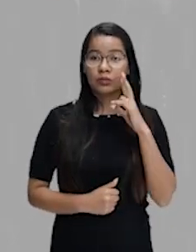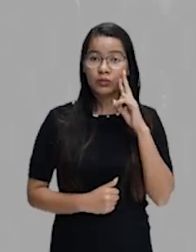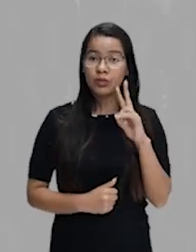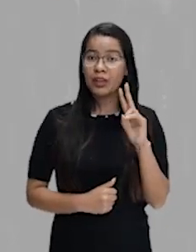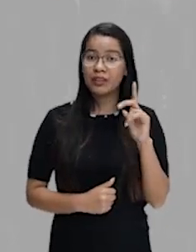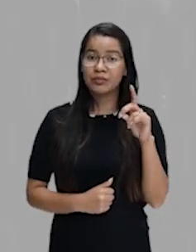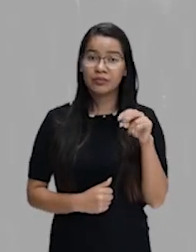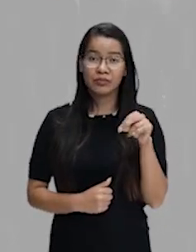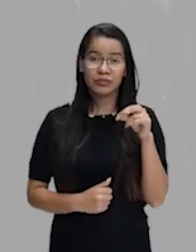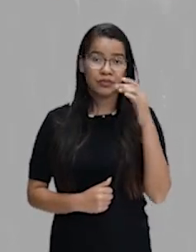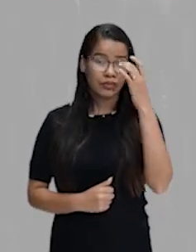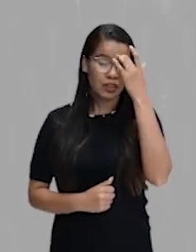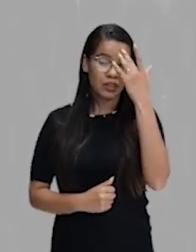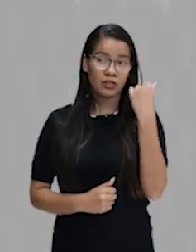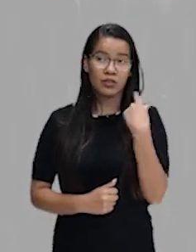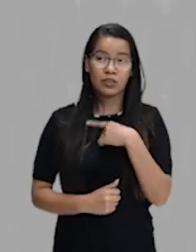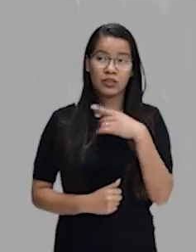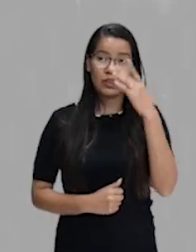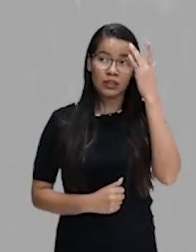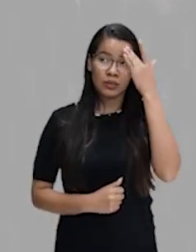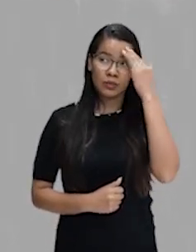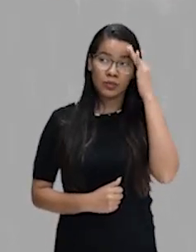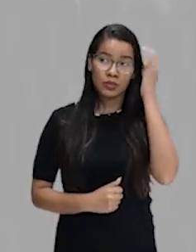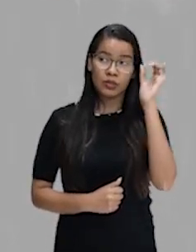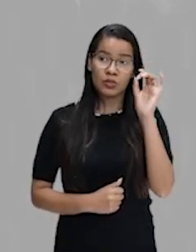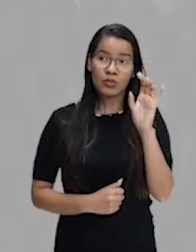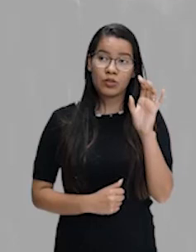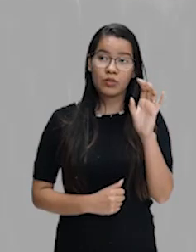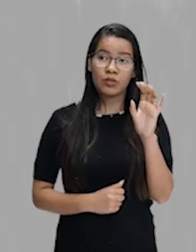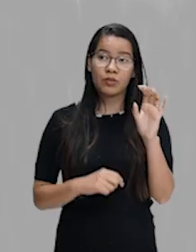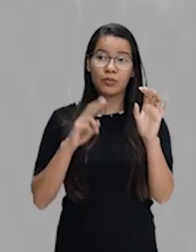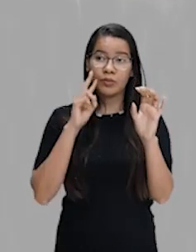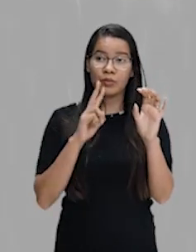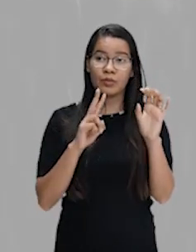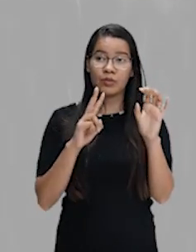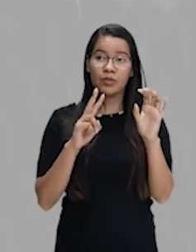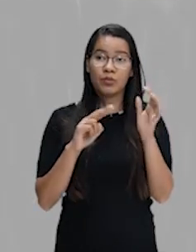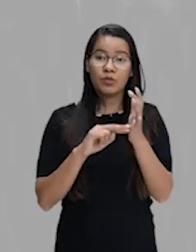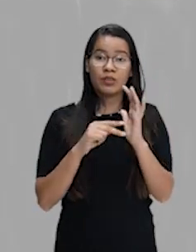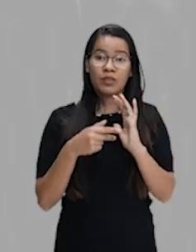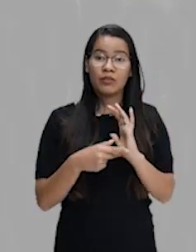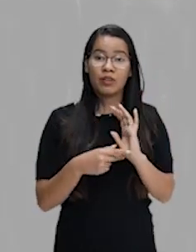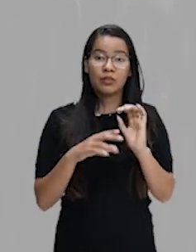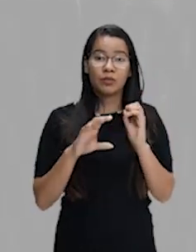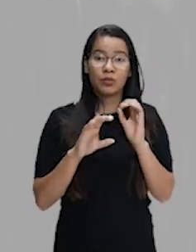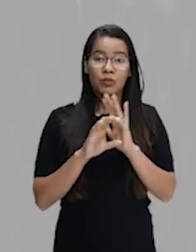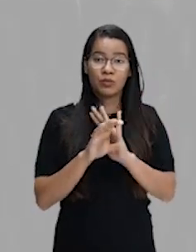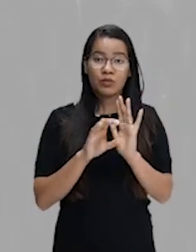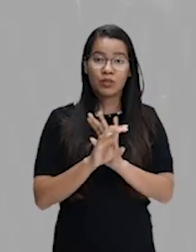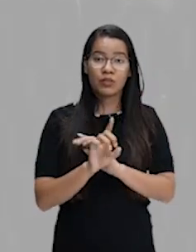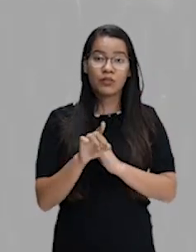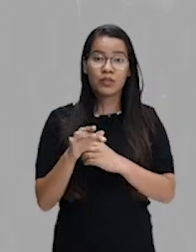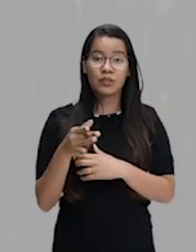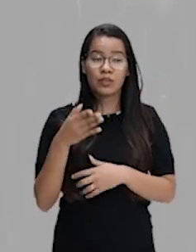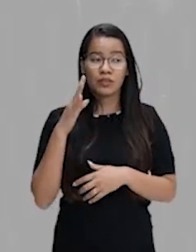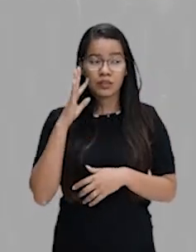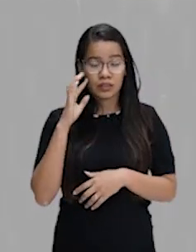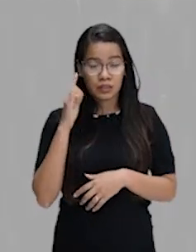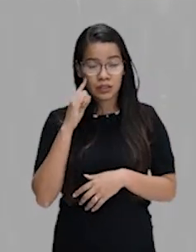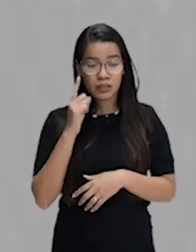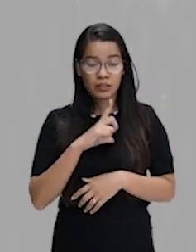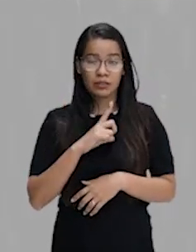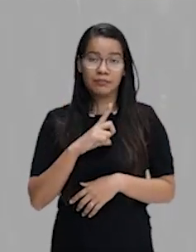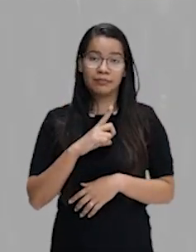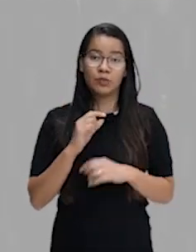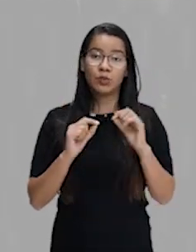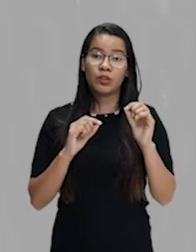fácil? É muito fácil a gente entender. É só a gente olhar o quê? O significado do conceito. E aí você já tem a ideia do